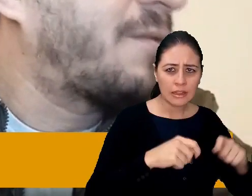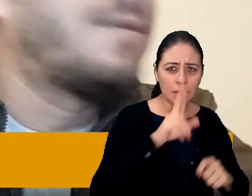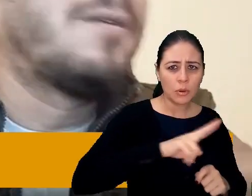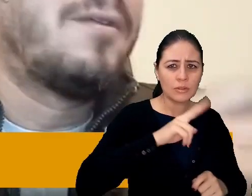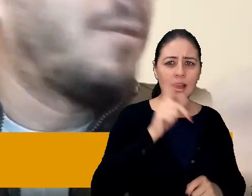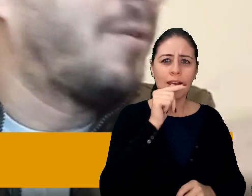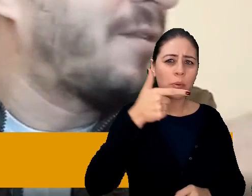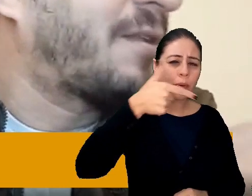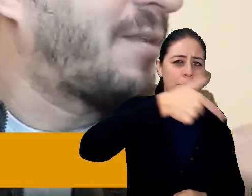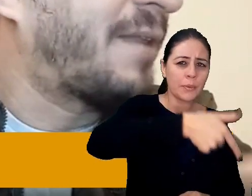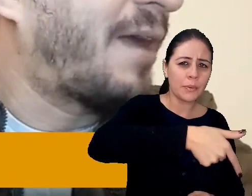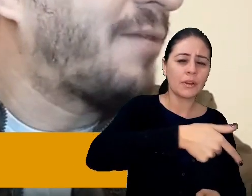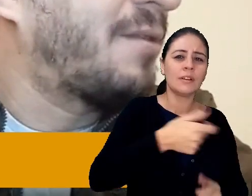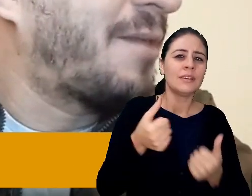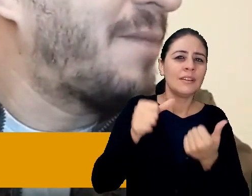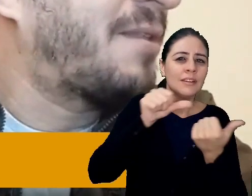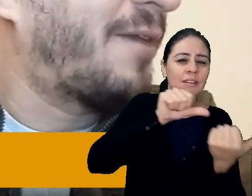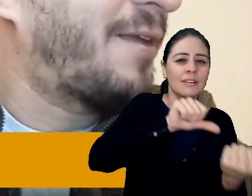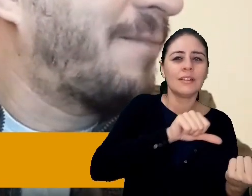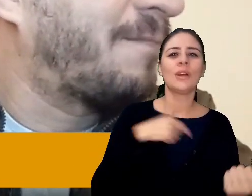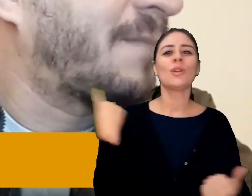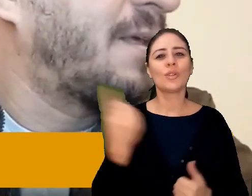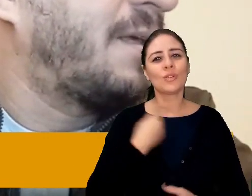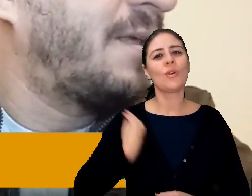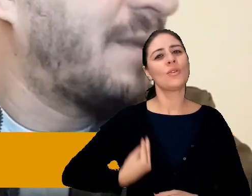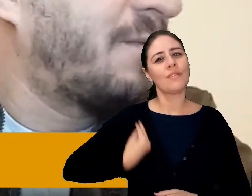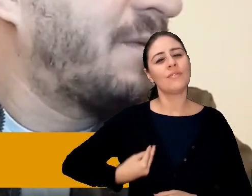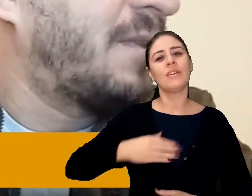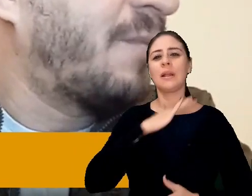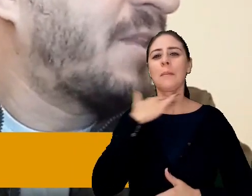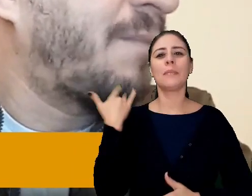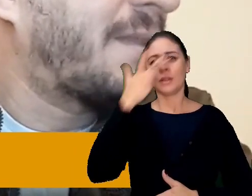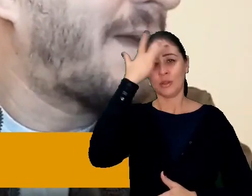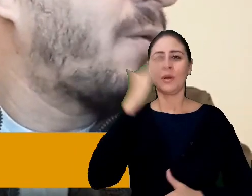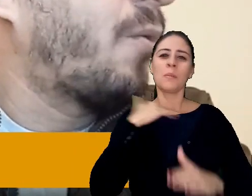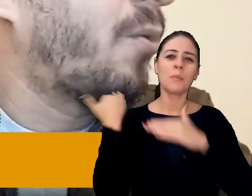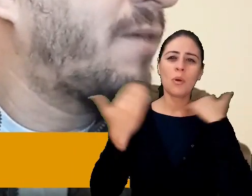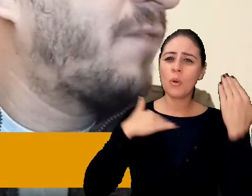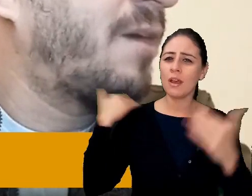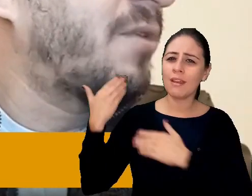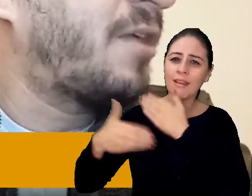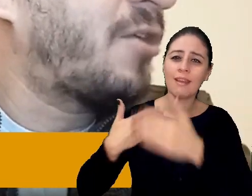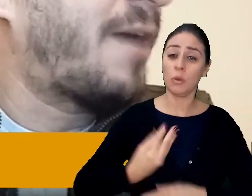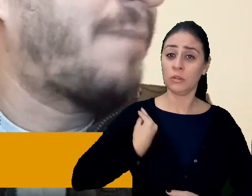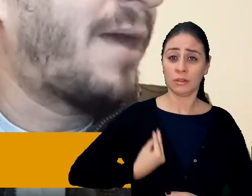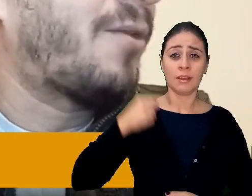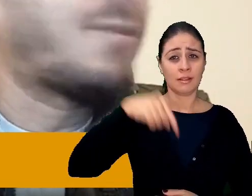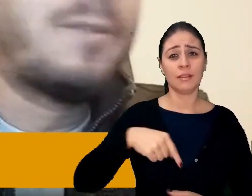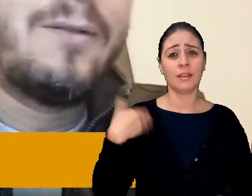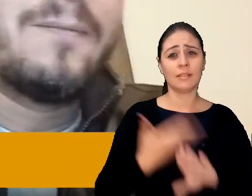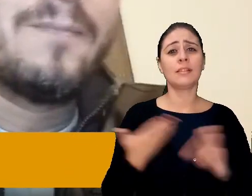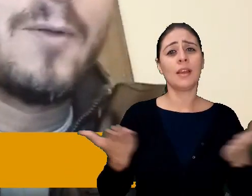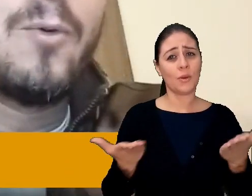sozinhos. Nossos antepassados também estão aqui. Então, temos que pensar o que vamos deixar para